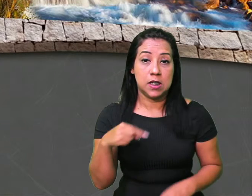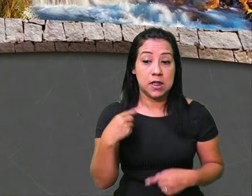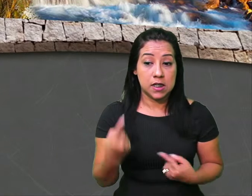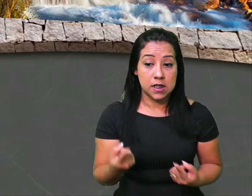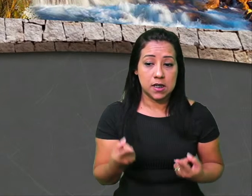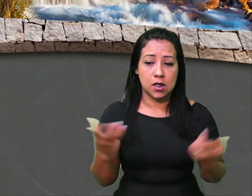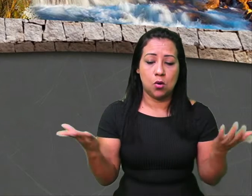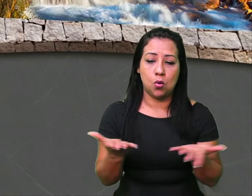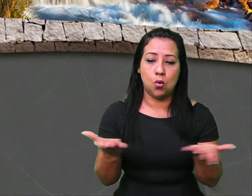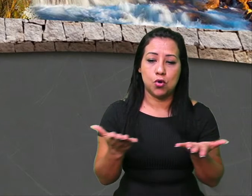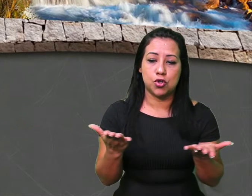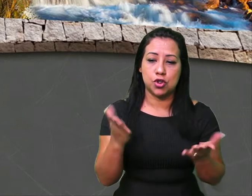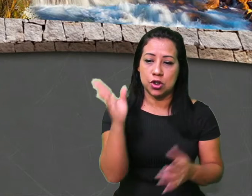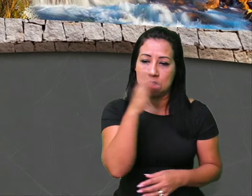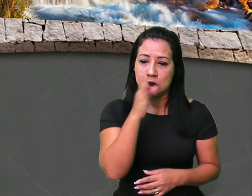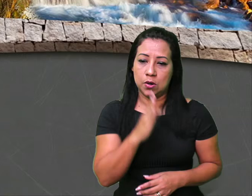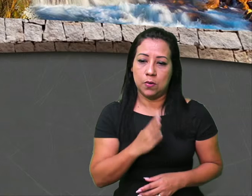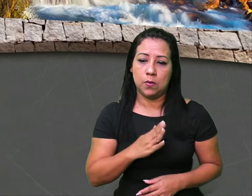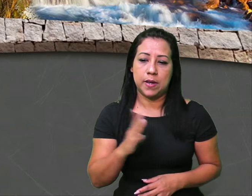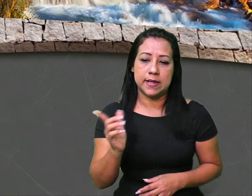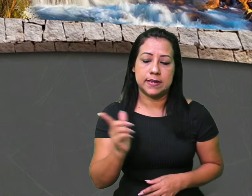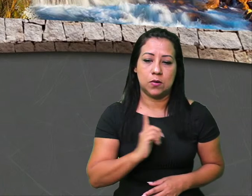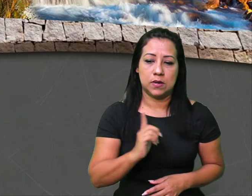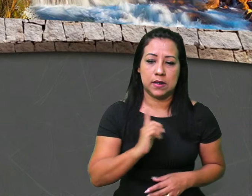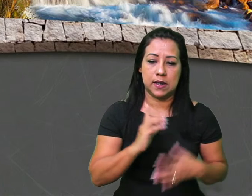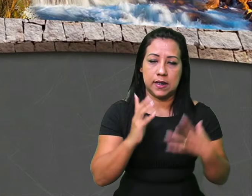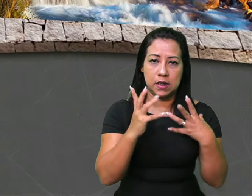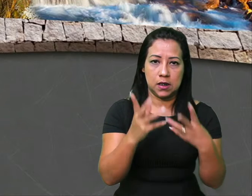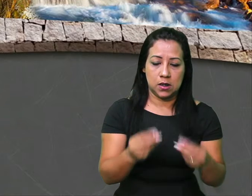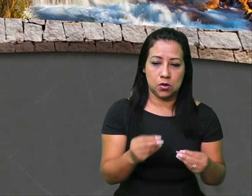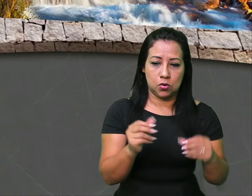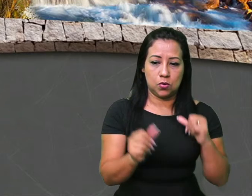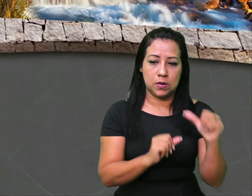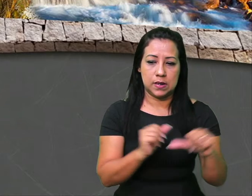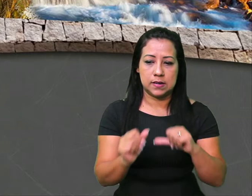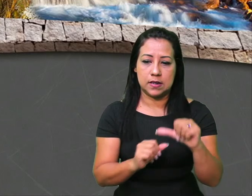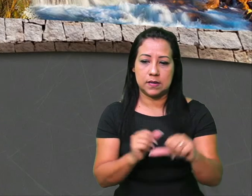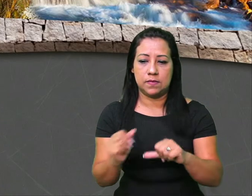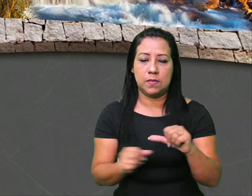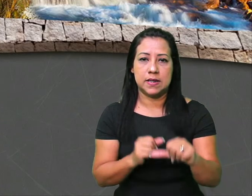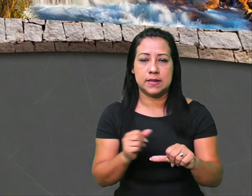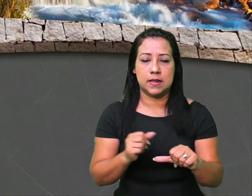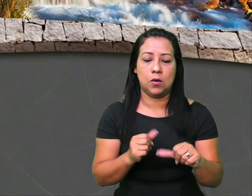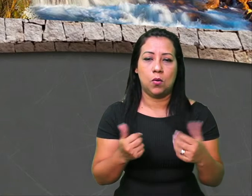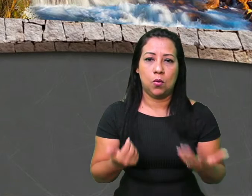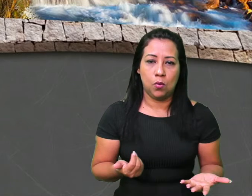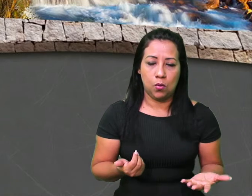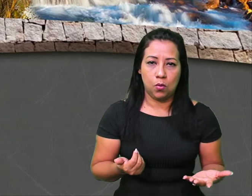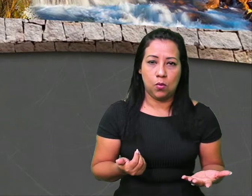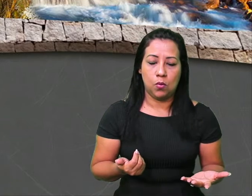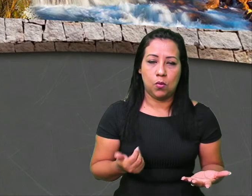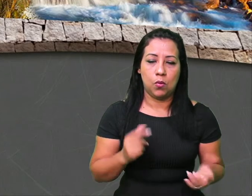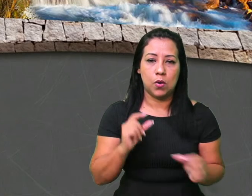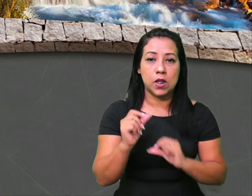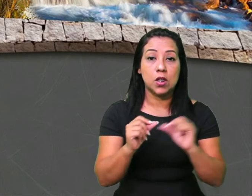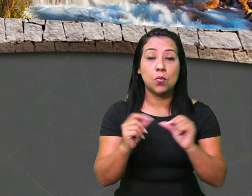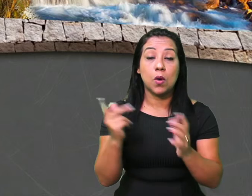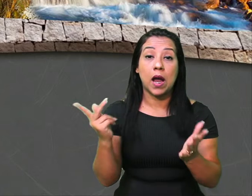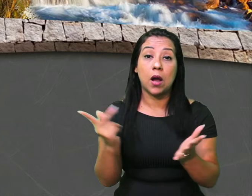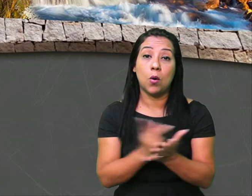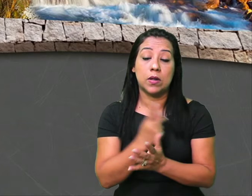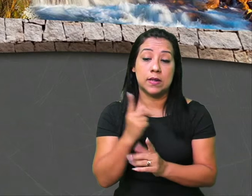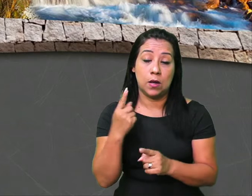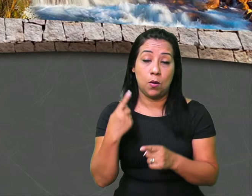hoje o Brasil tem toda essa transformação devido a que fator? A Revolução Industrial. Portanto,